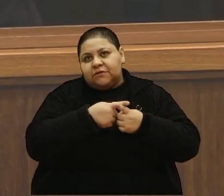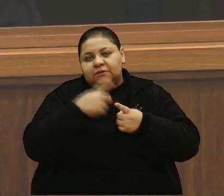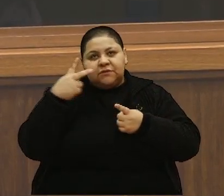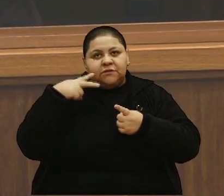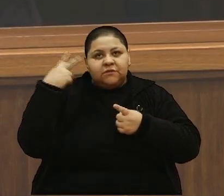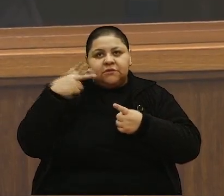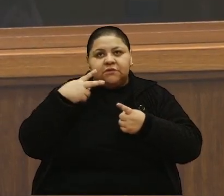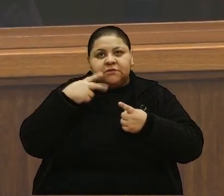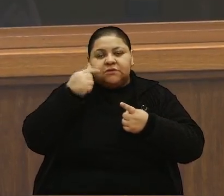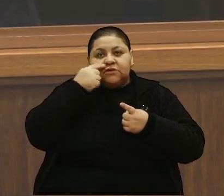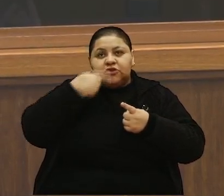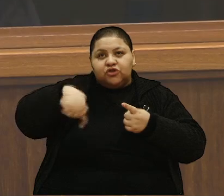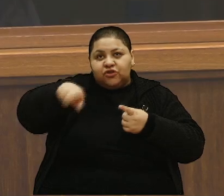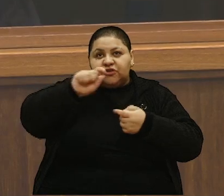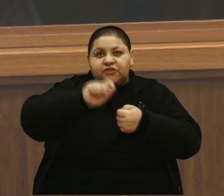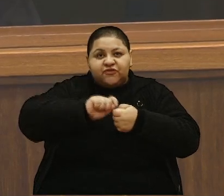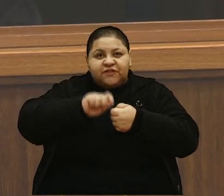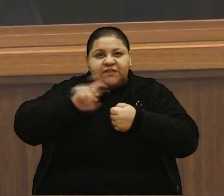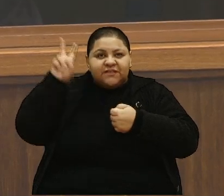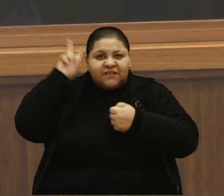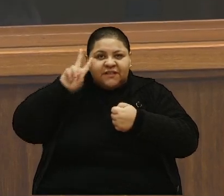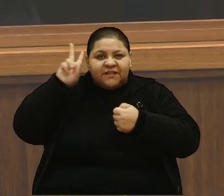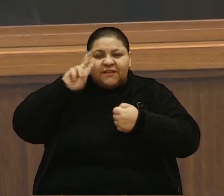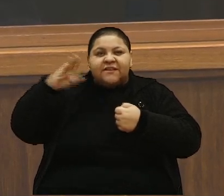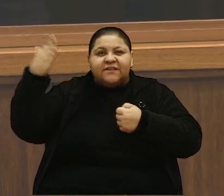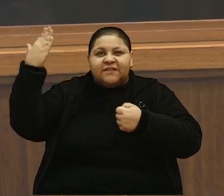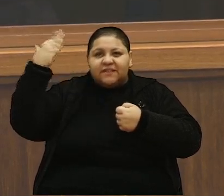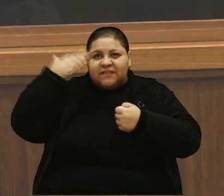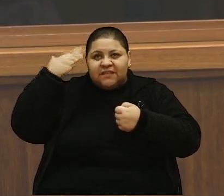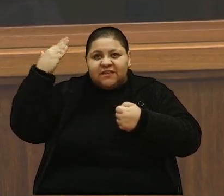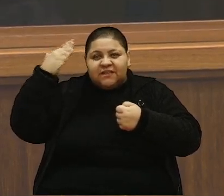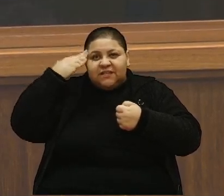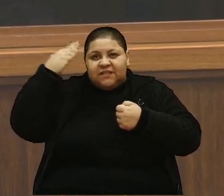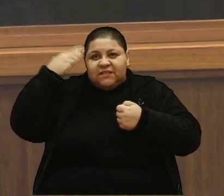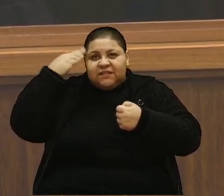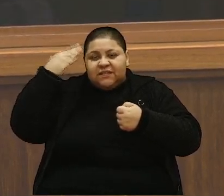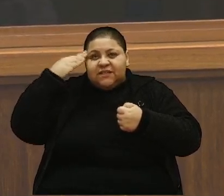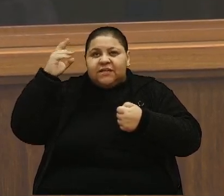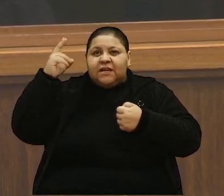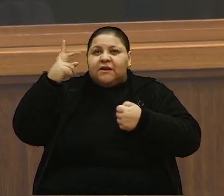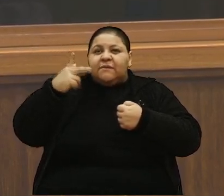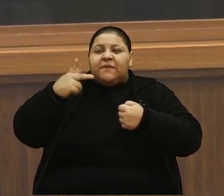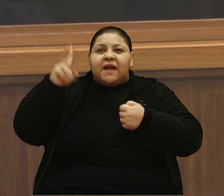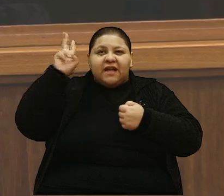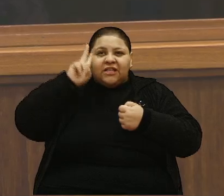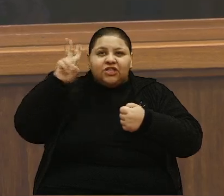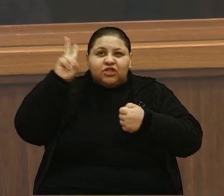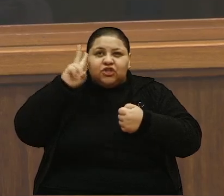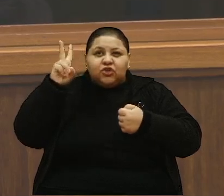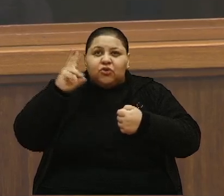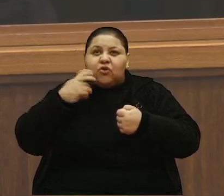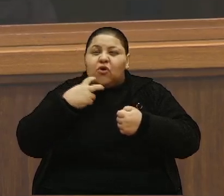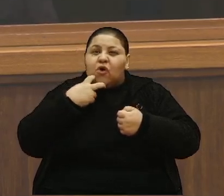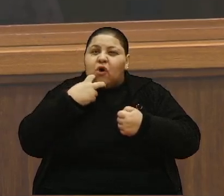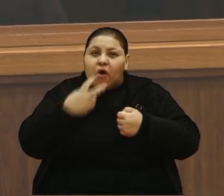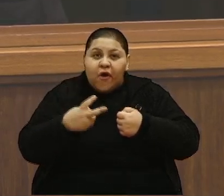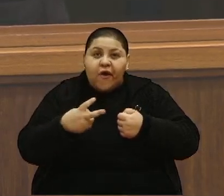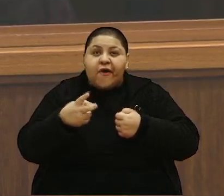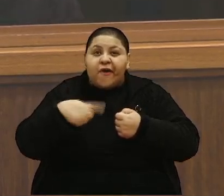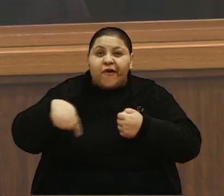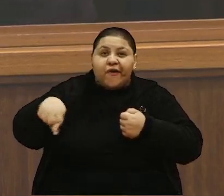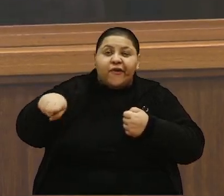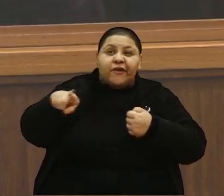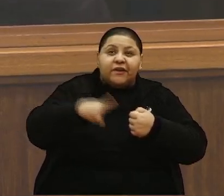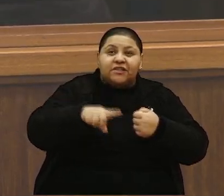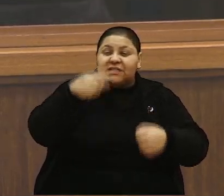vereador Eloy, nós aqui fizemos história, a gente sabe o quanto a fonte oral da história é uma das mais importantes e quanto a gente deixa